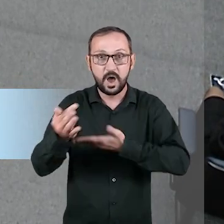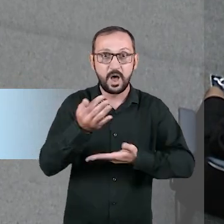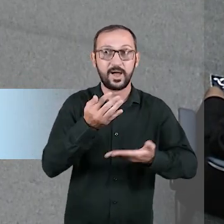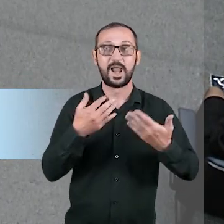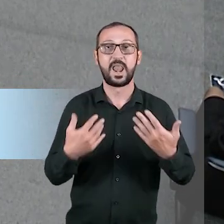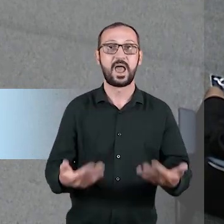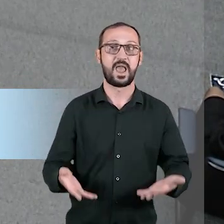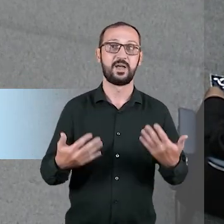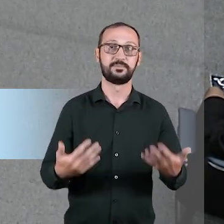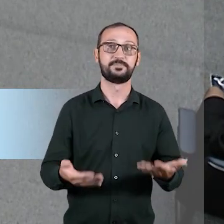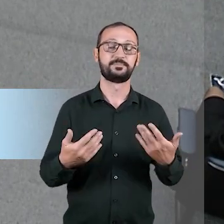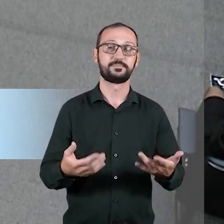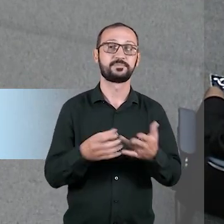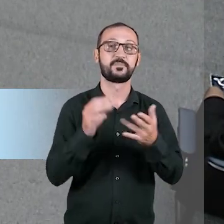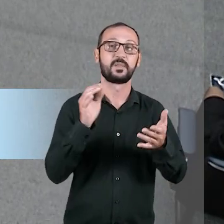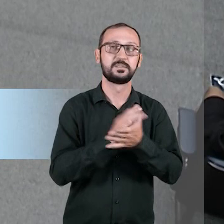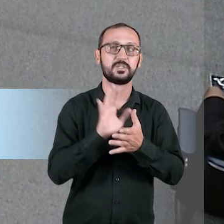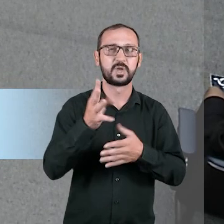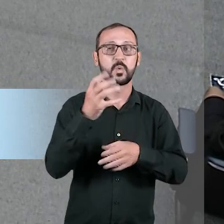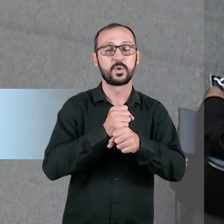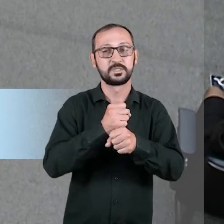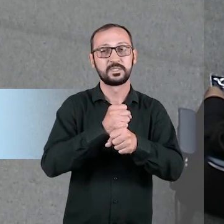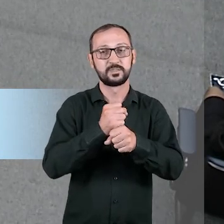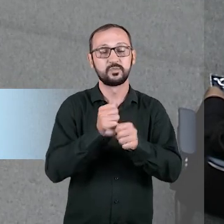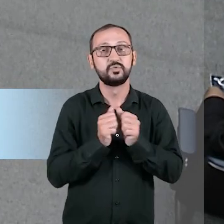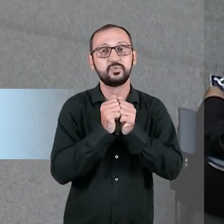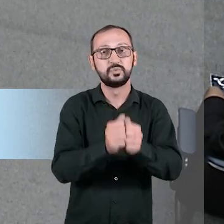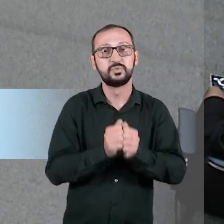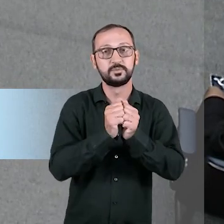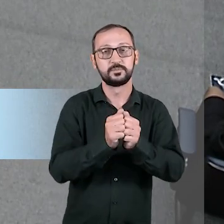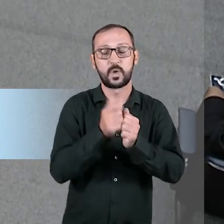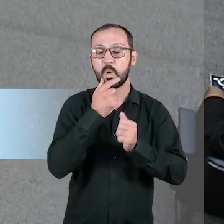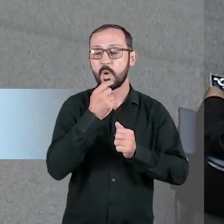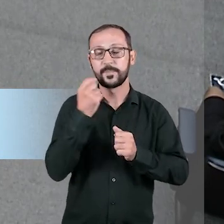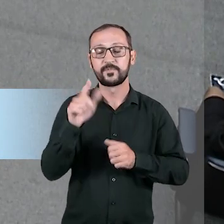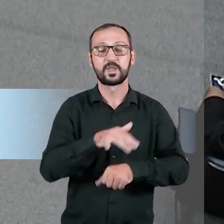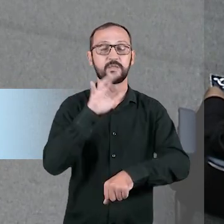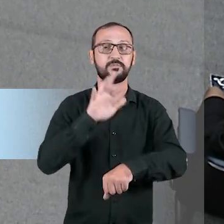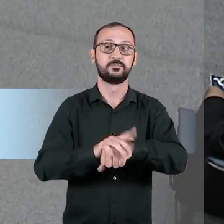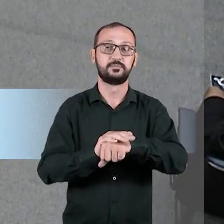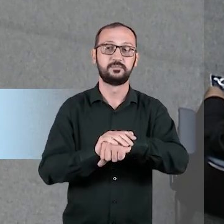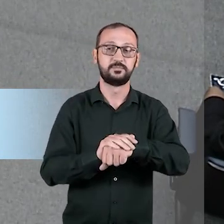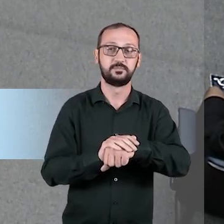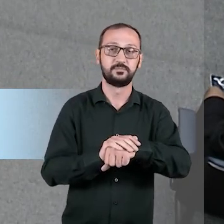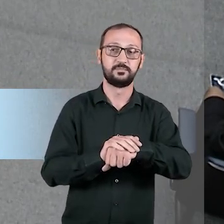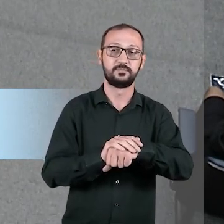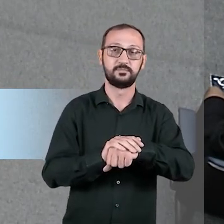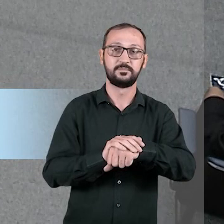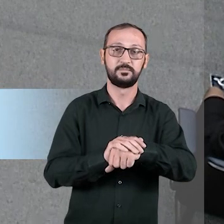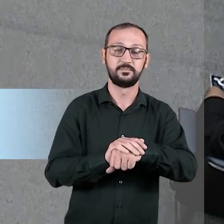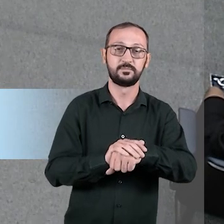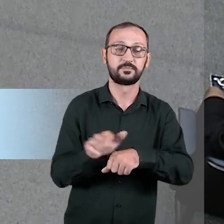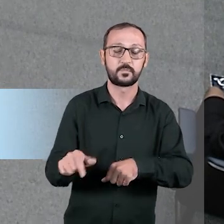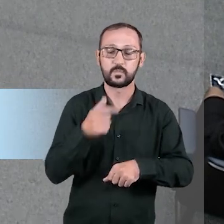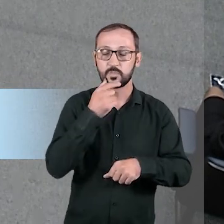várias histórias de casais assim que já estavam mais de 40 anos juntos e aí ele adoece. Aí ele faz de conta que ele